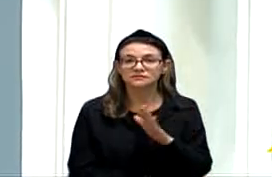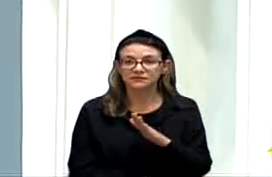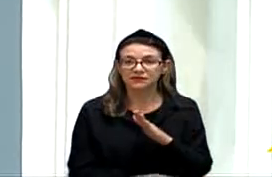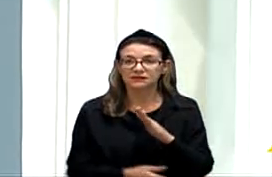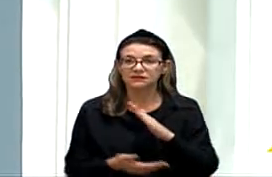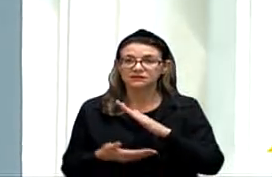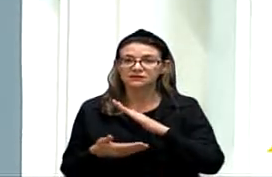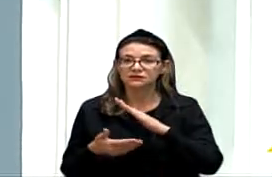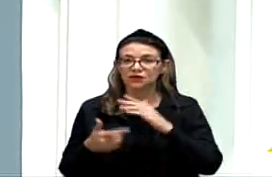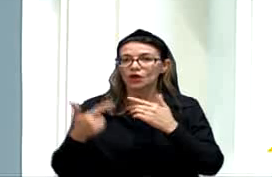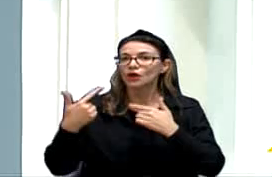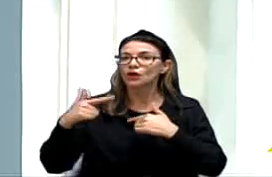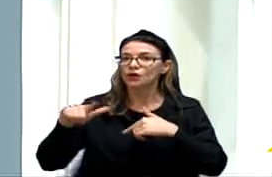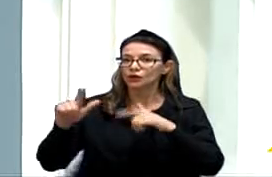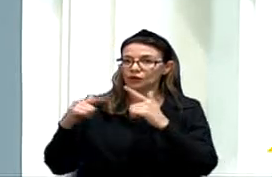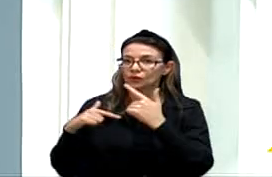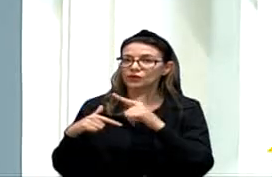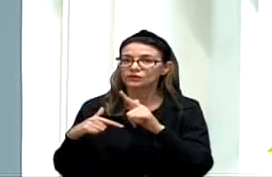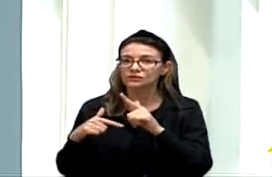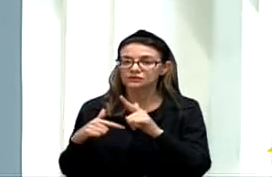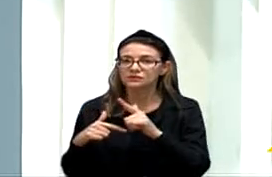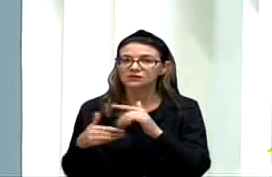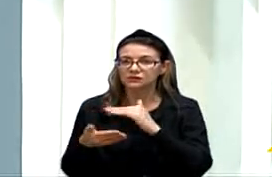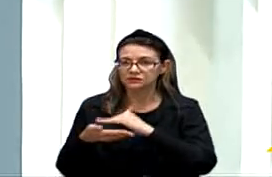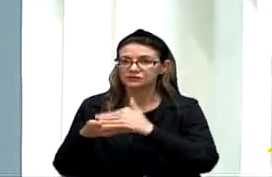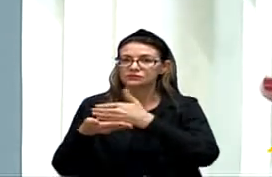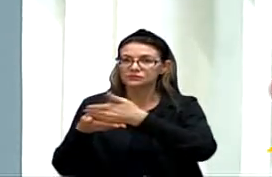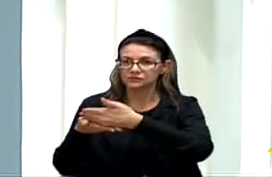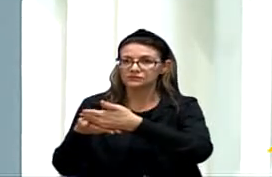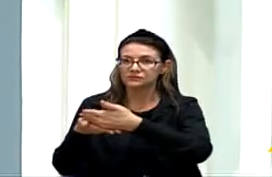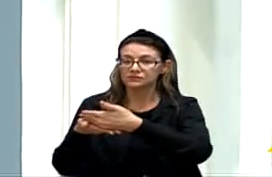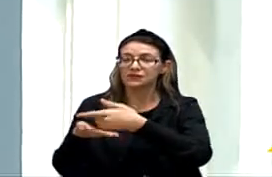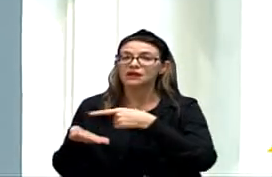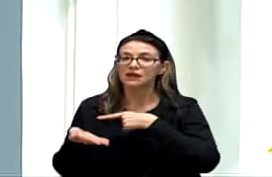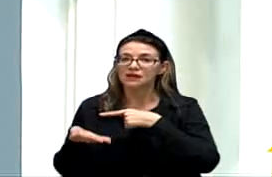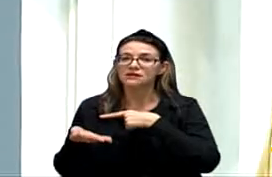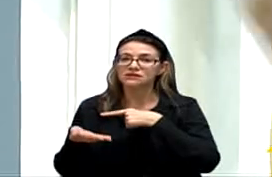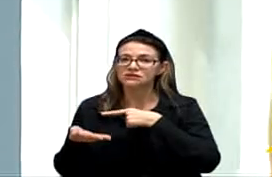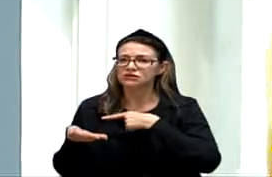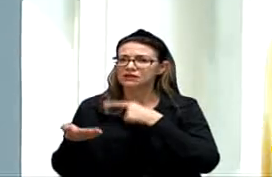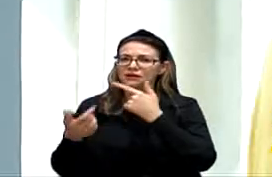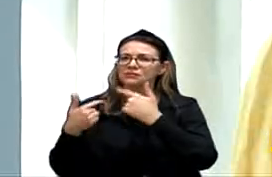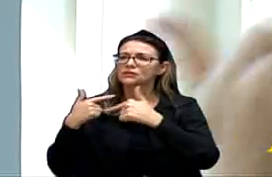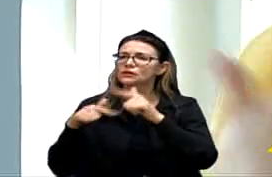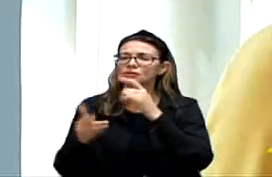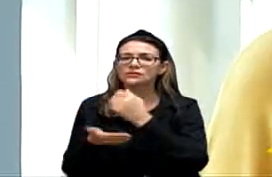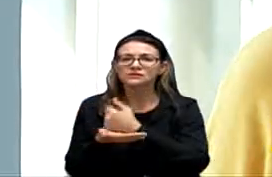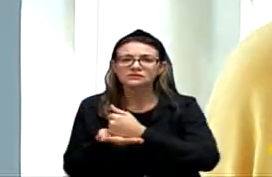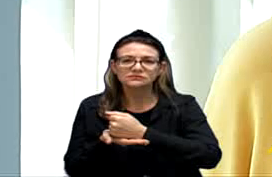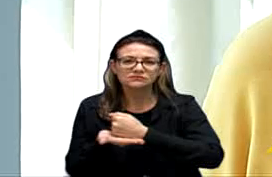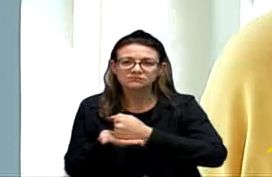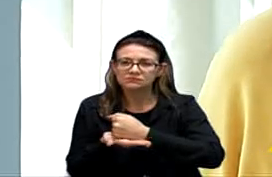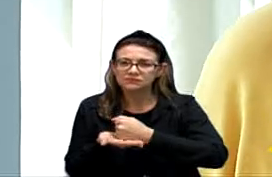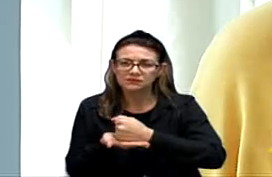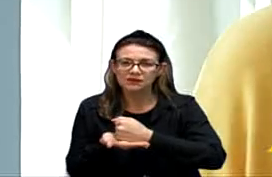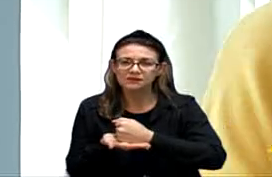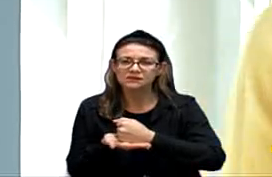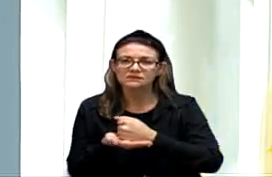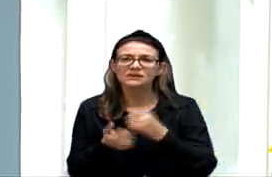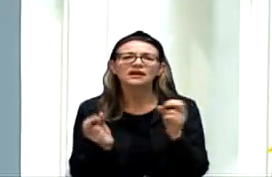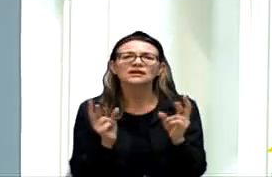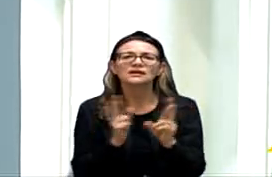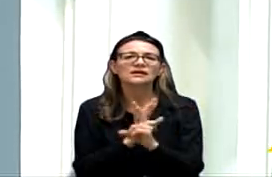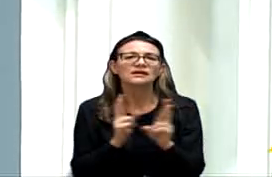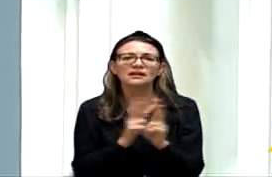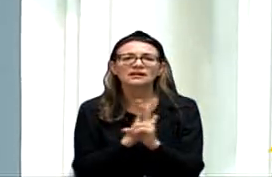relação e na online ela tinha em outras farmácias E por que não tem essa relação Vereador Por que